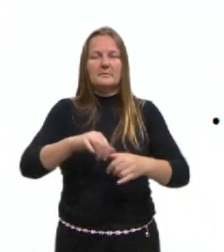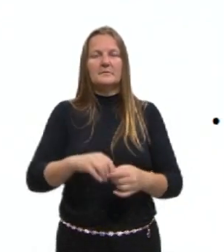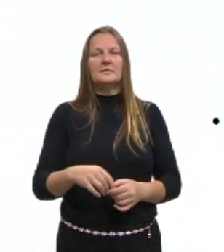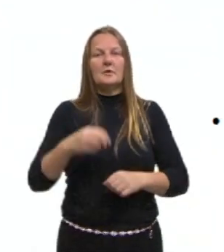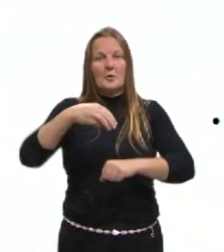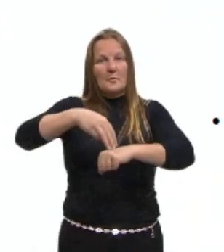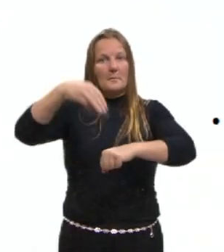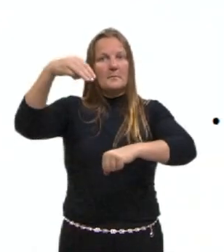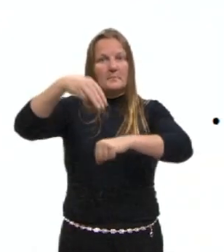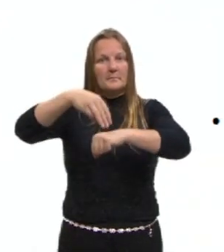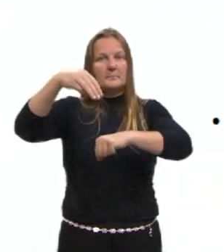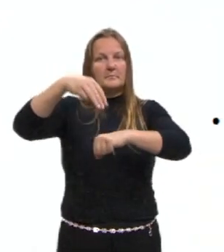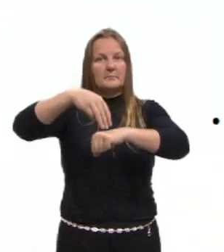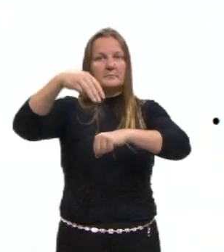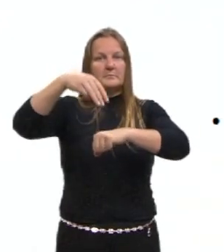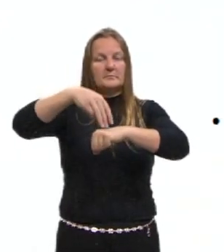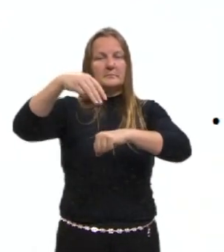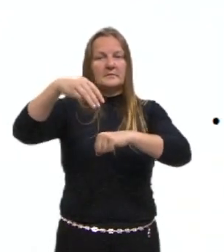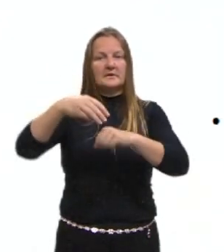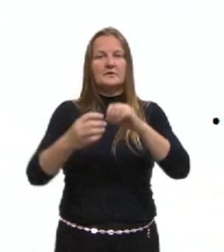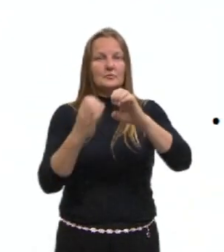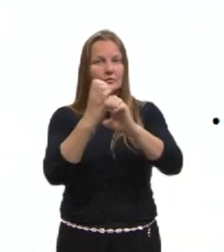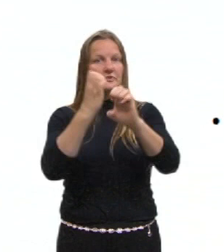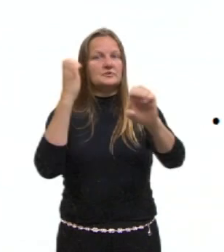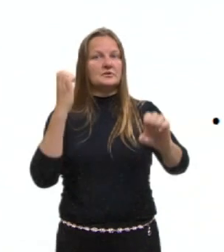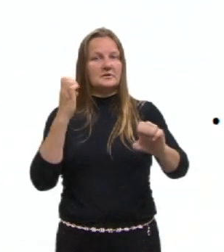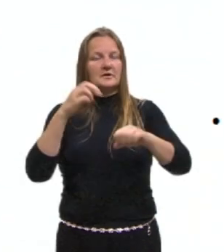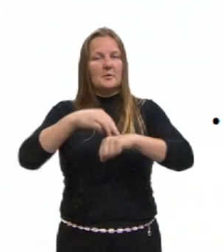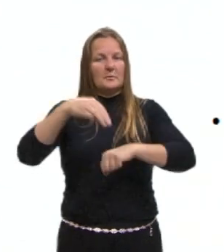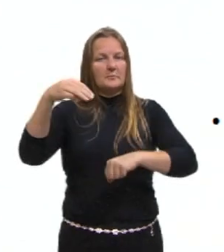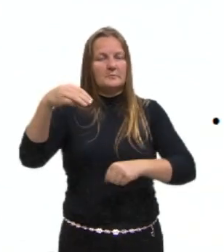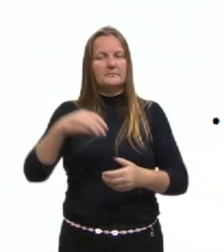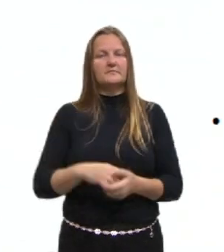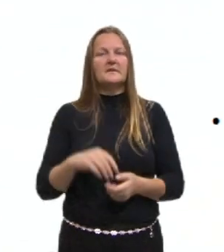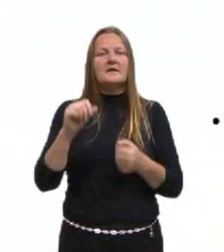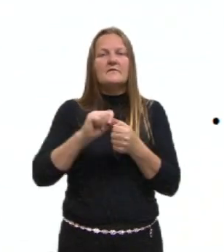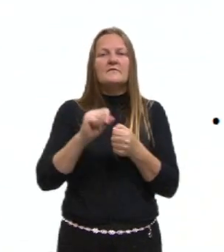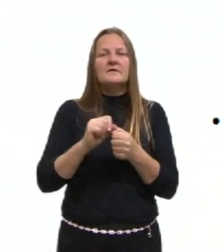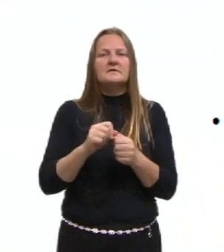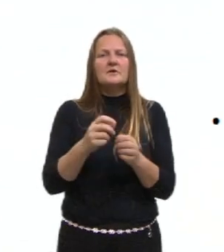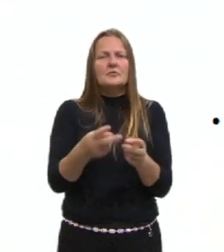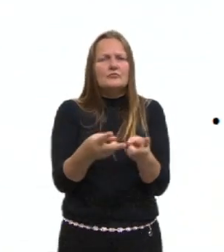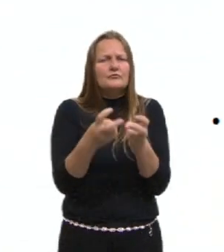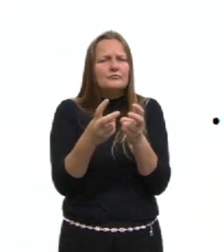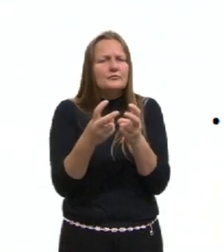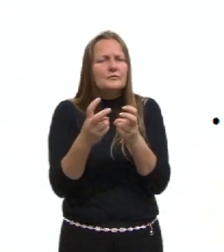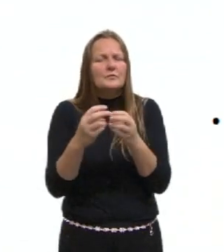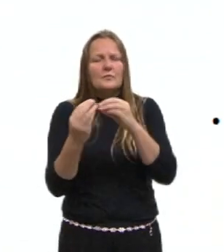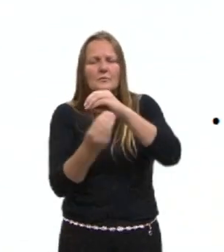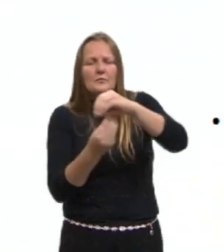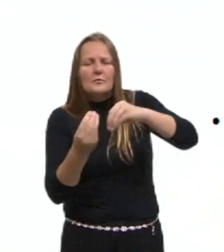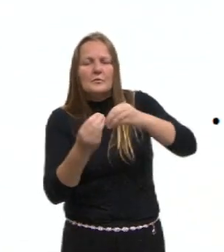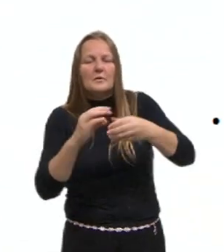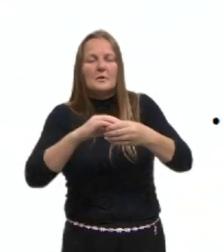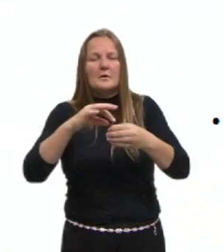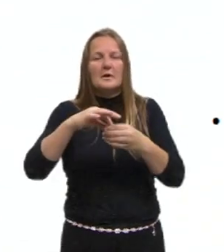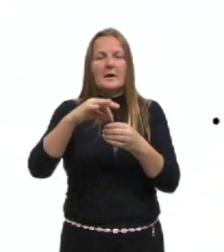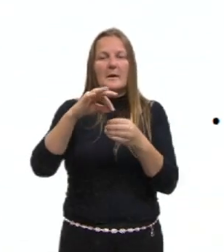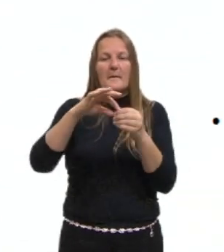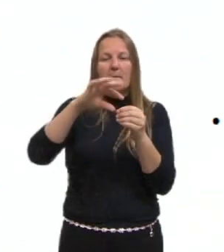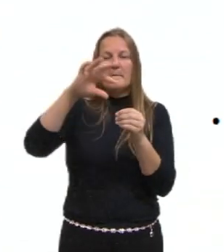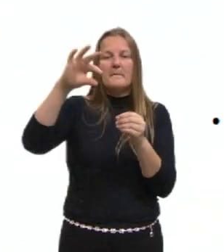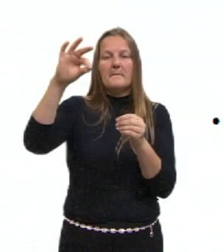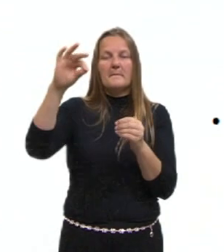mestrado, que eu fiz mestrado em engenharia, onde eu fazia extração de compostos de uma planta, né? Então eu